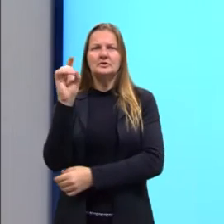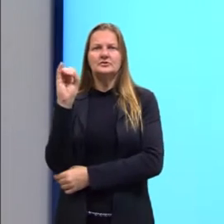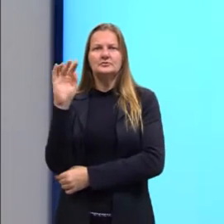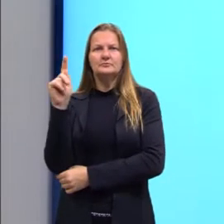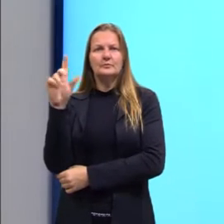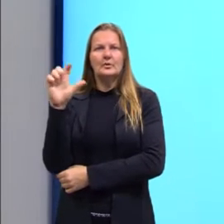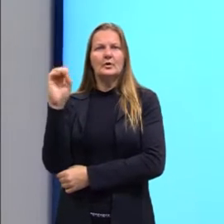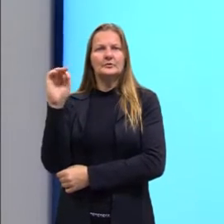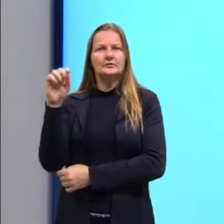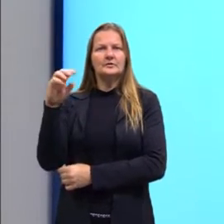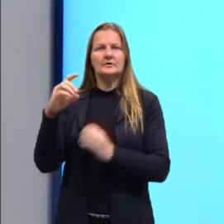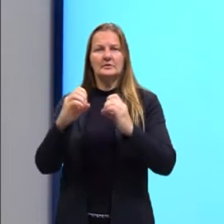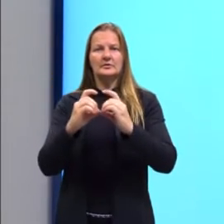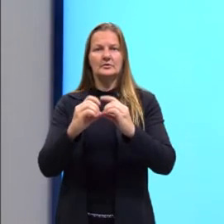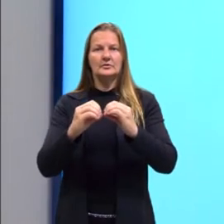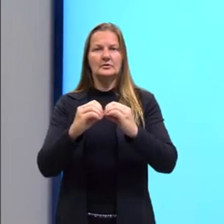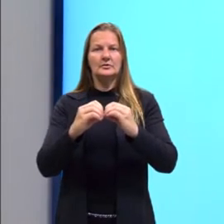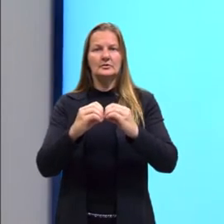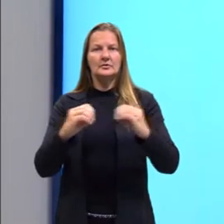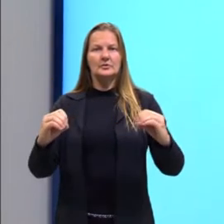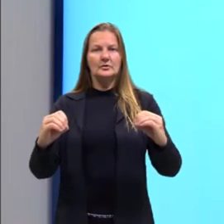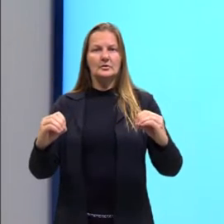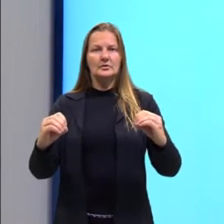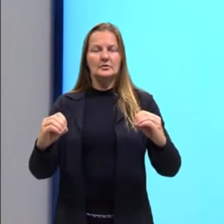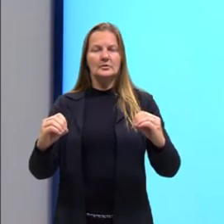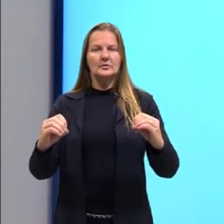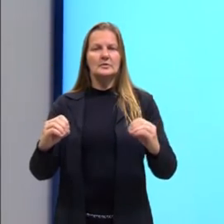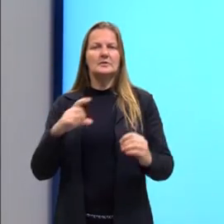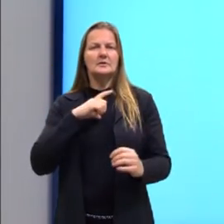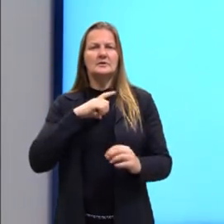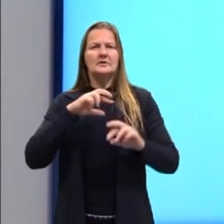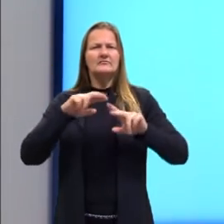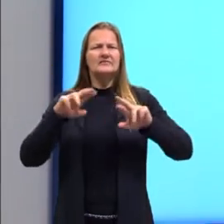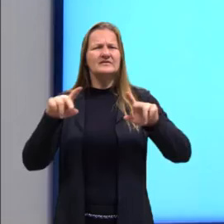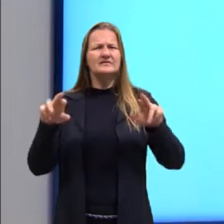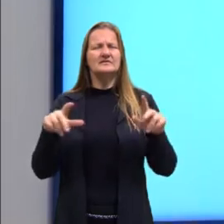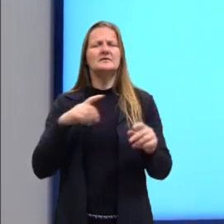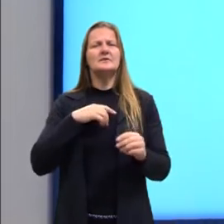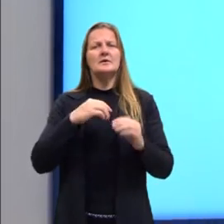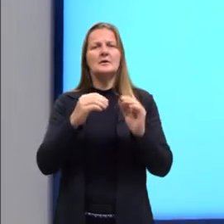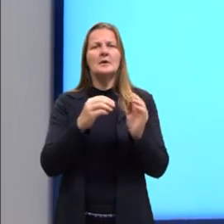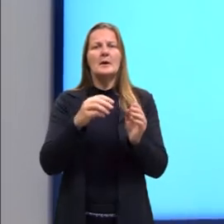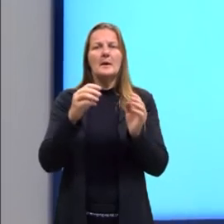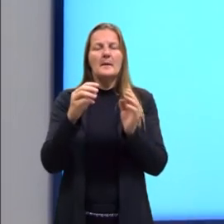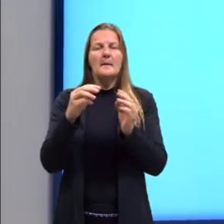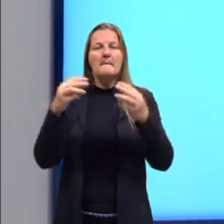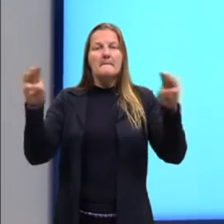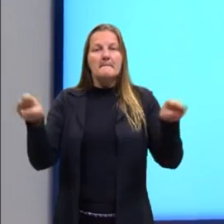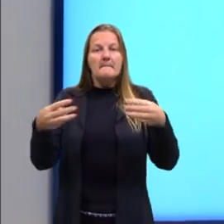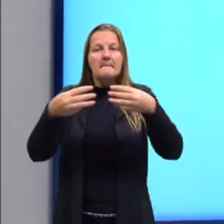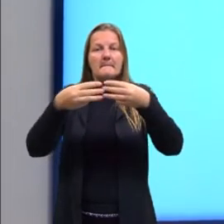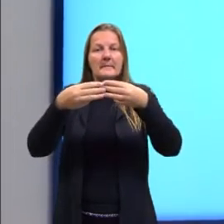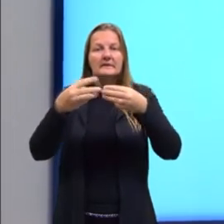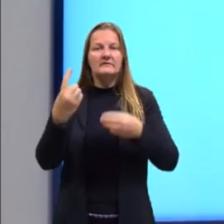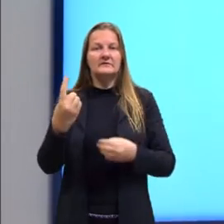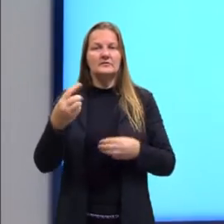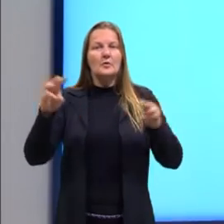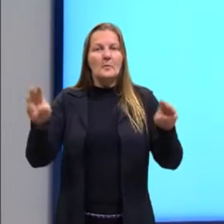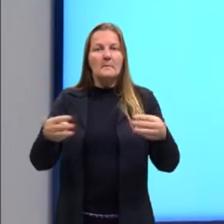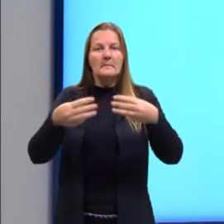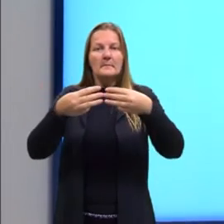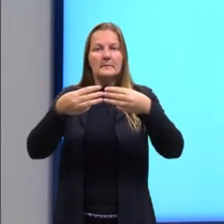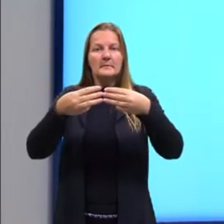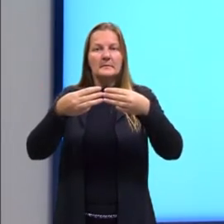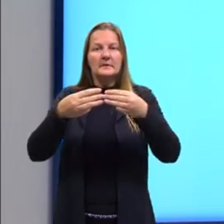e diacinese depois a diacinese vamos lá para metafase 1 e depois da